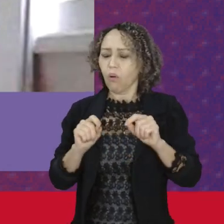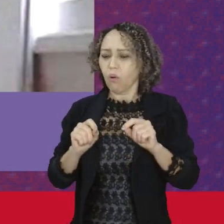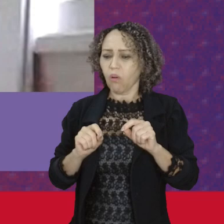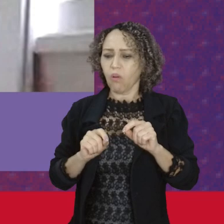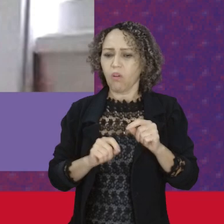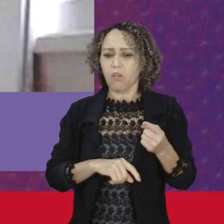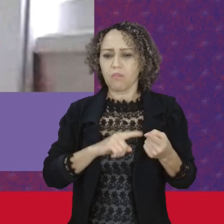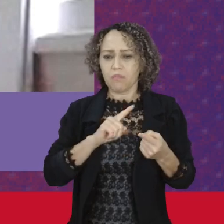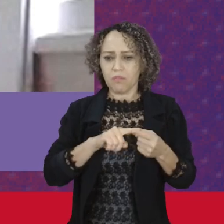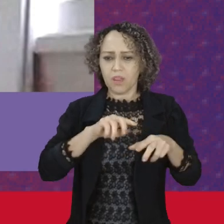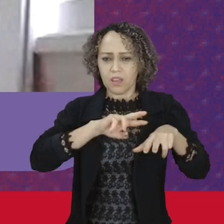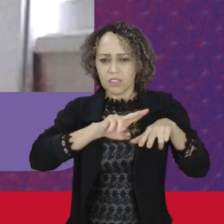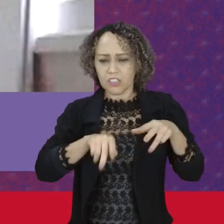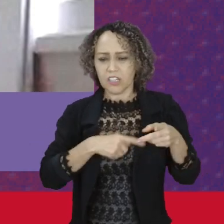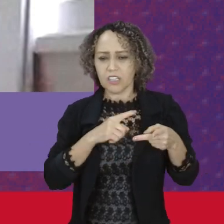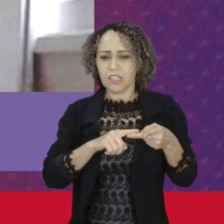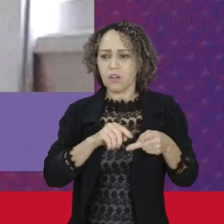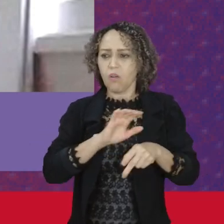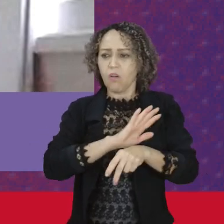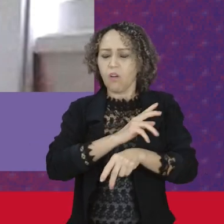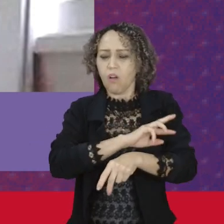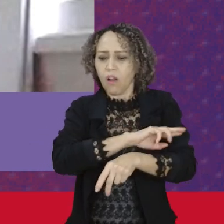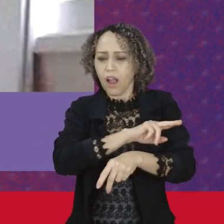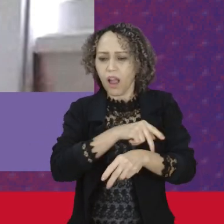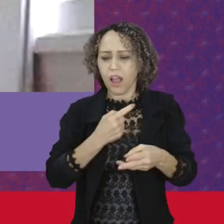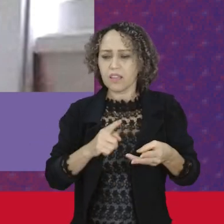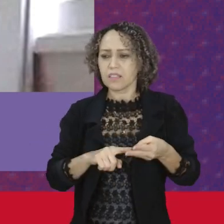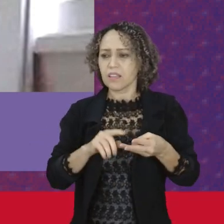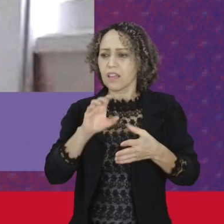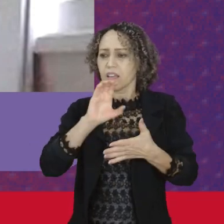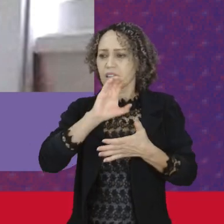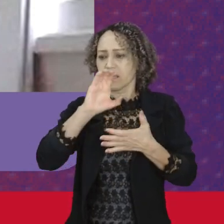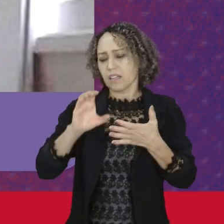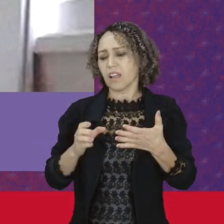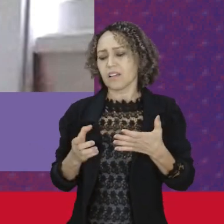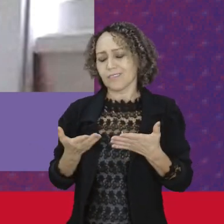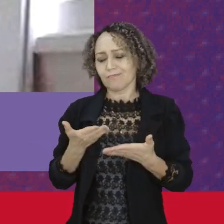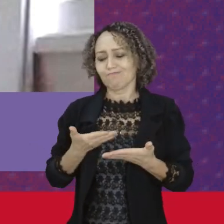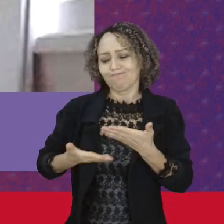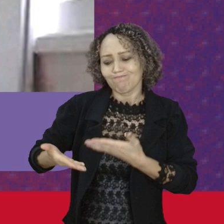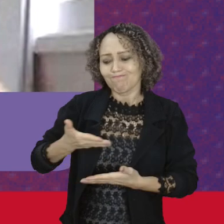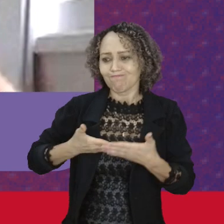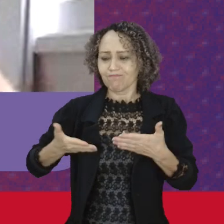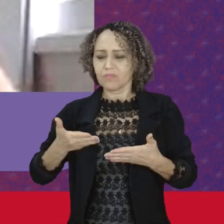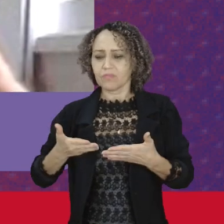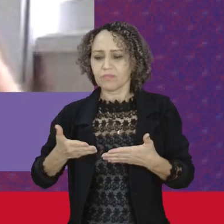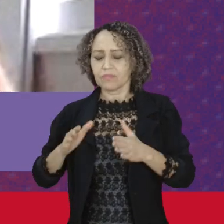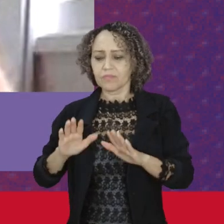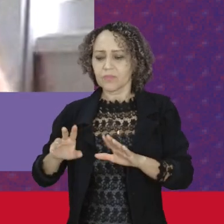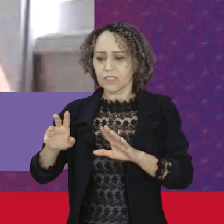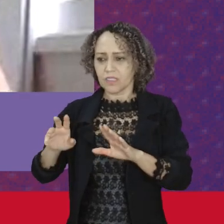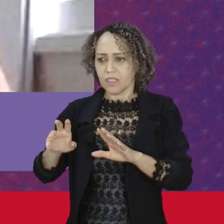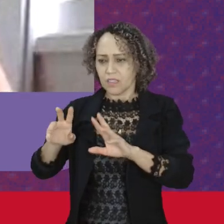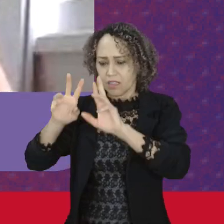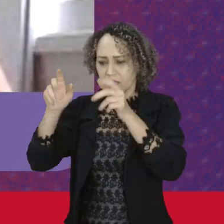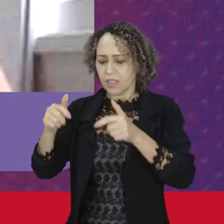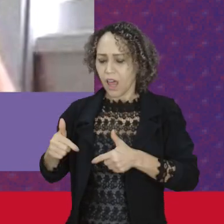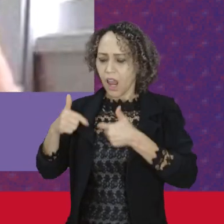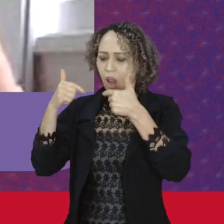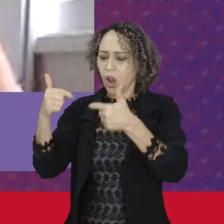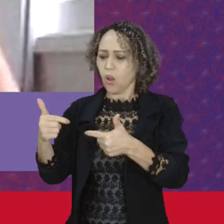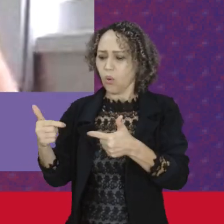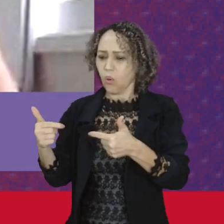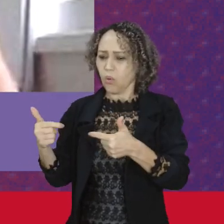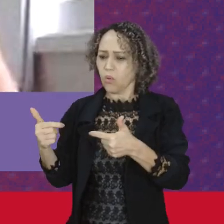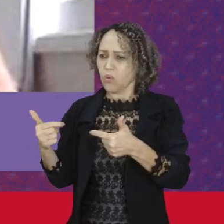classe, uma coisa que continuou nas décadas seguintes. E essa luta contra essa